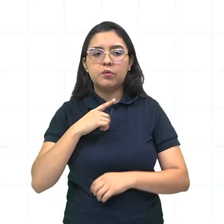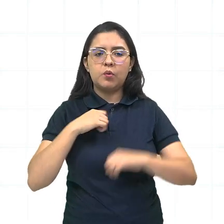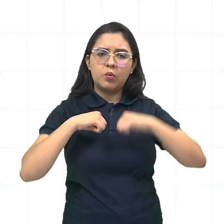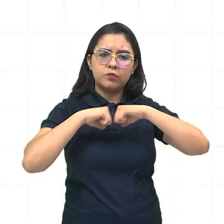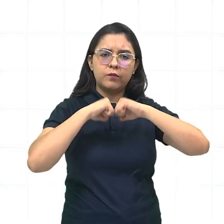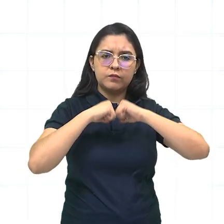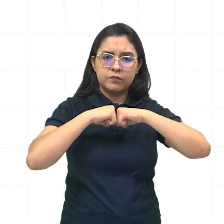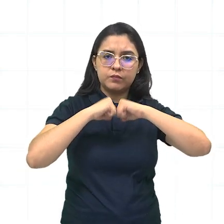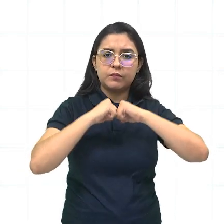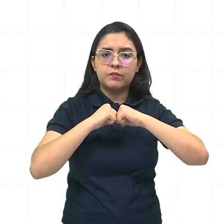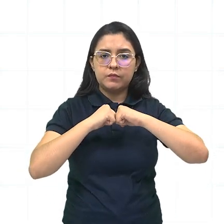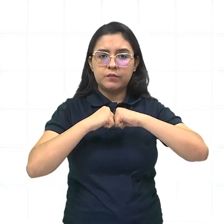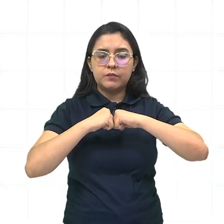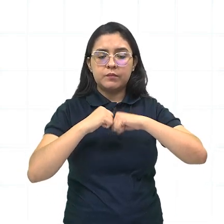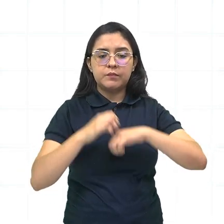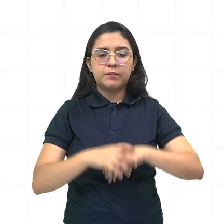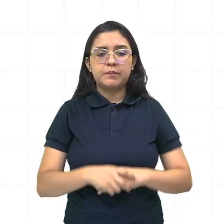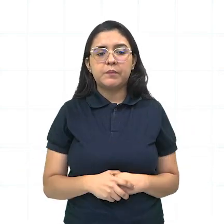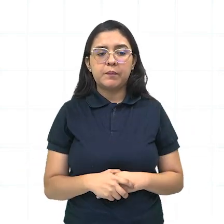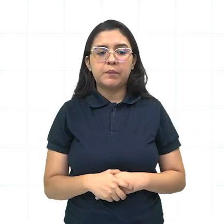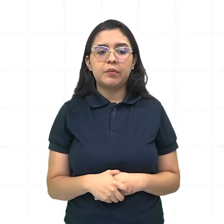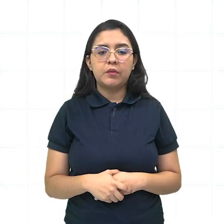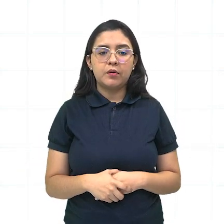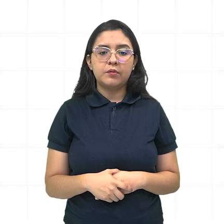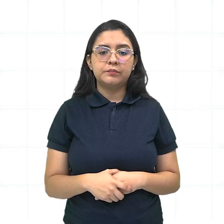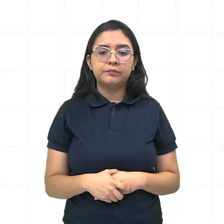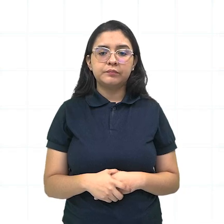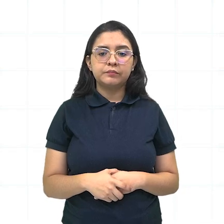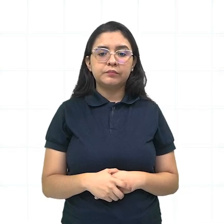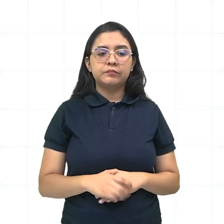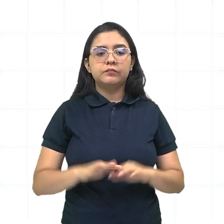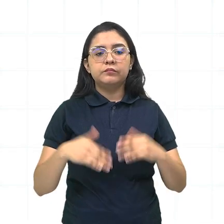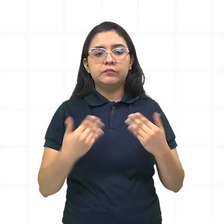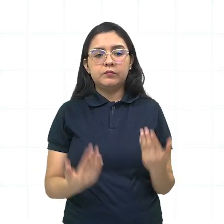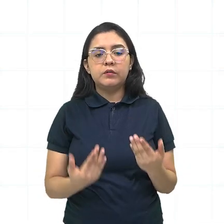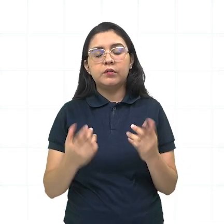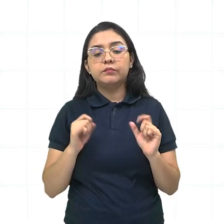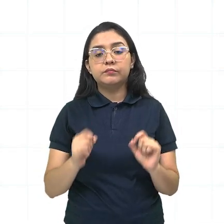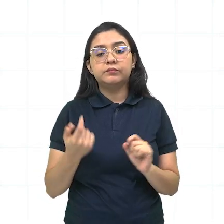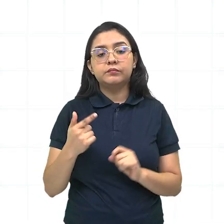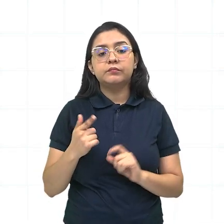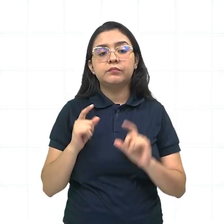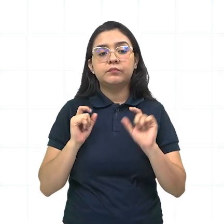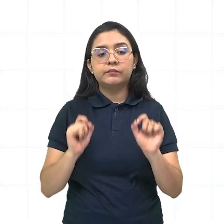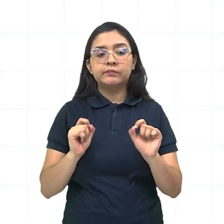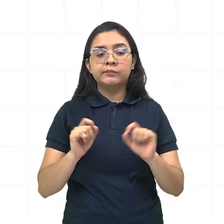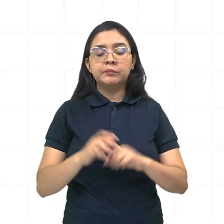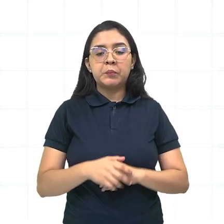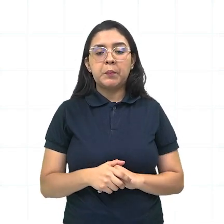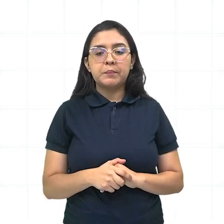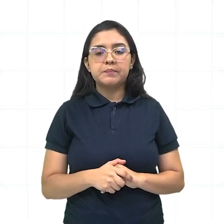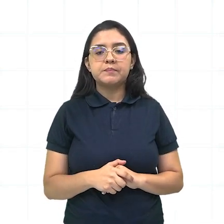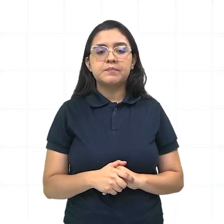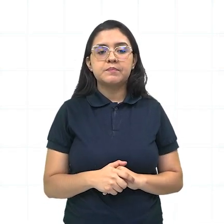demais naquela articulação, mas volta para o lugar. Tá? Então, não há ali uma